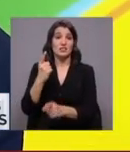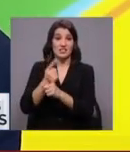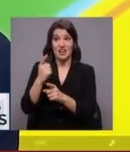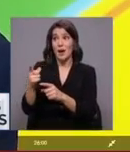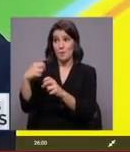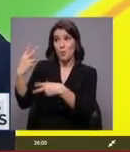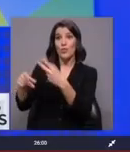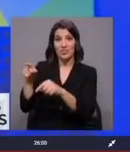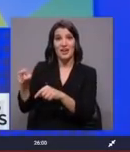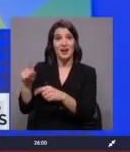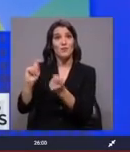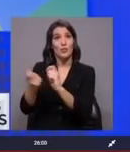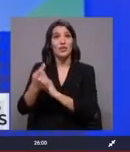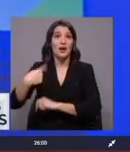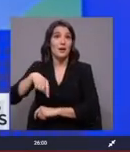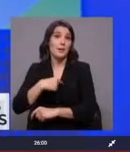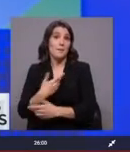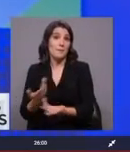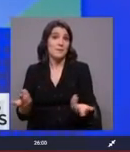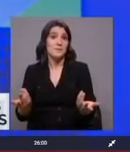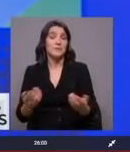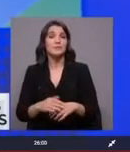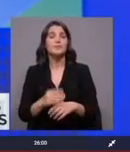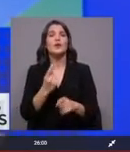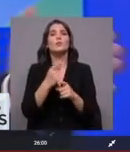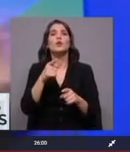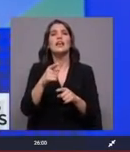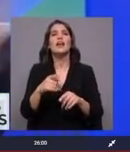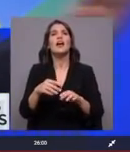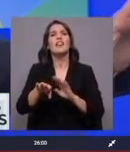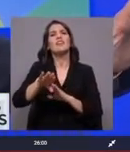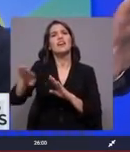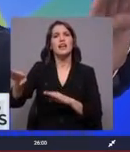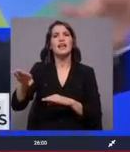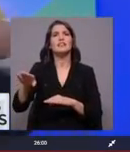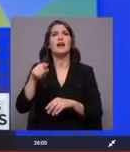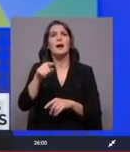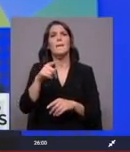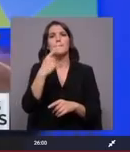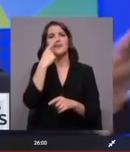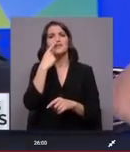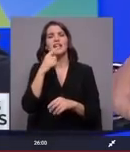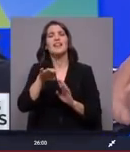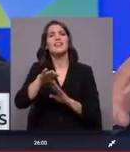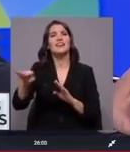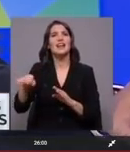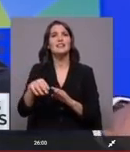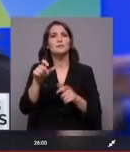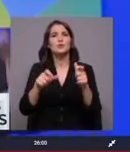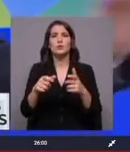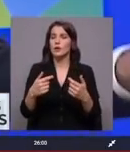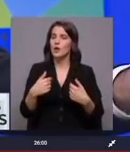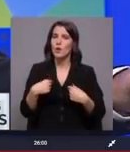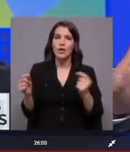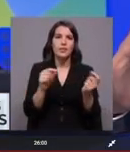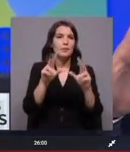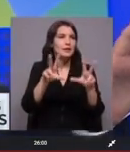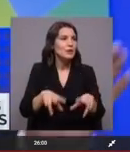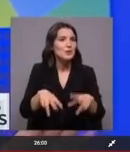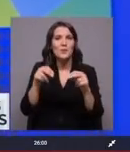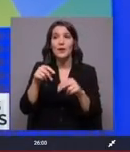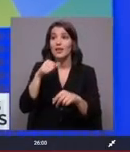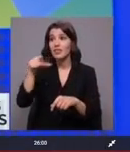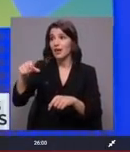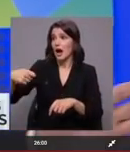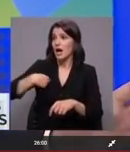analisado nós não temos que você me dá um toque na tela podendo vir a ser uma vela está aqui eleito na segunda ai não quer me ver levantar essa discussão respondo sempre